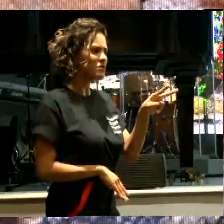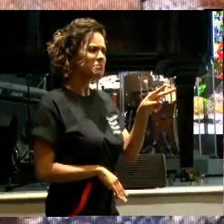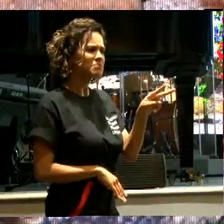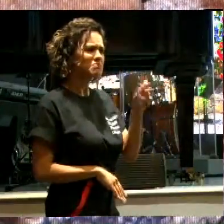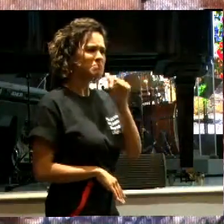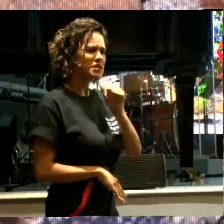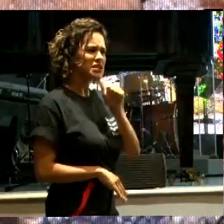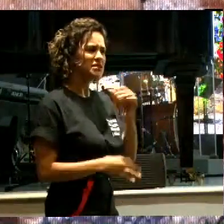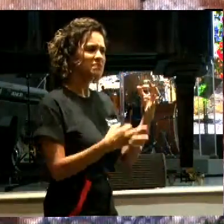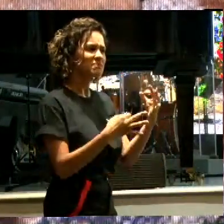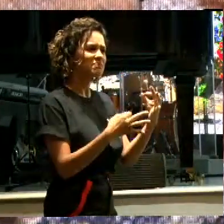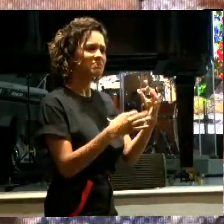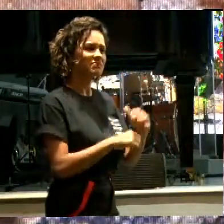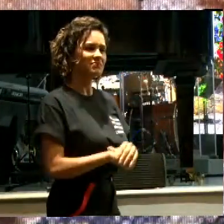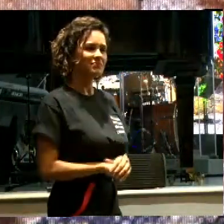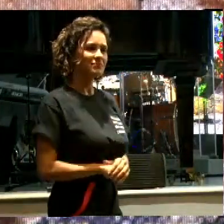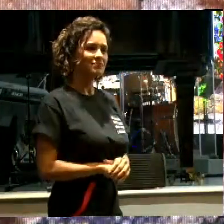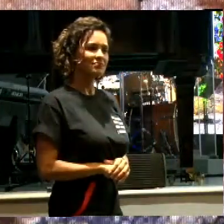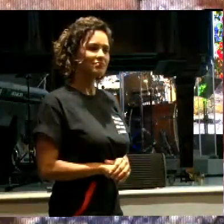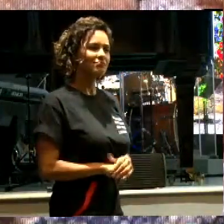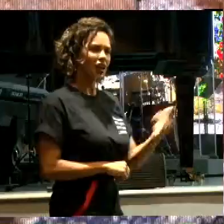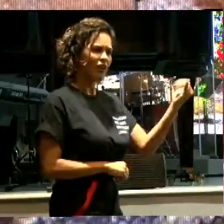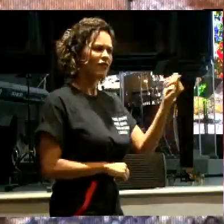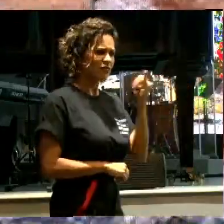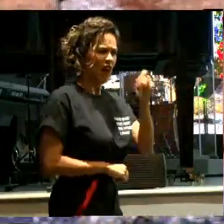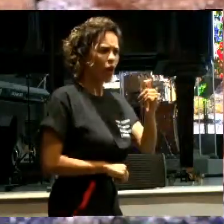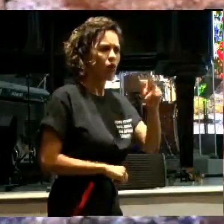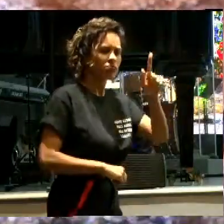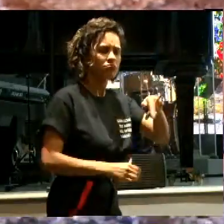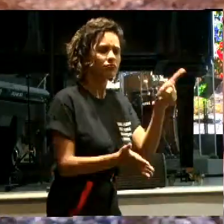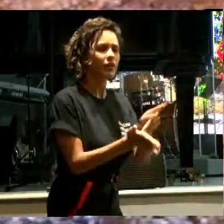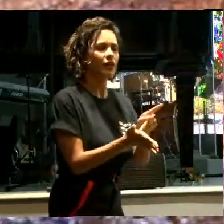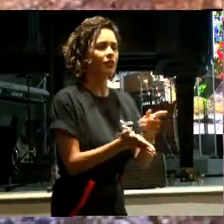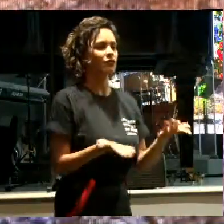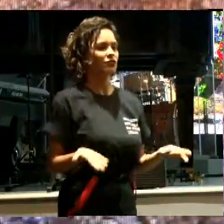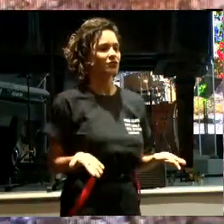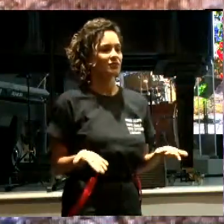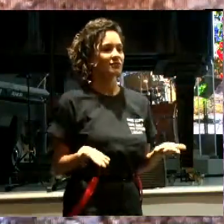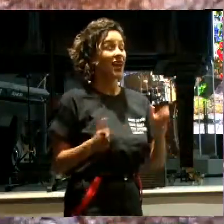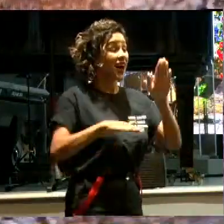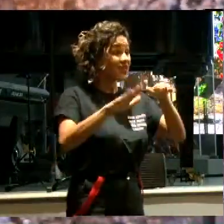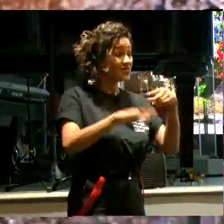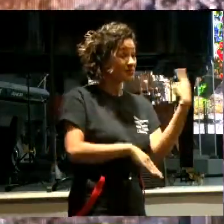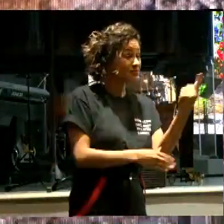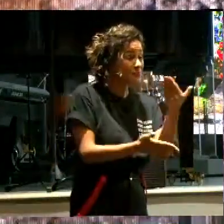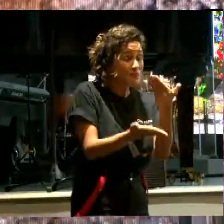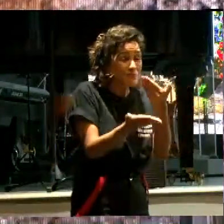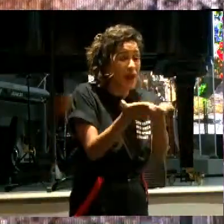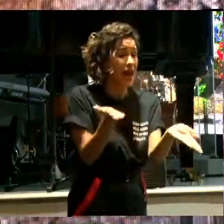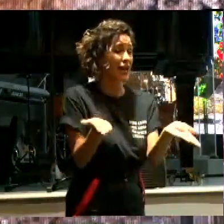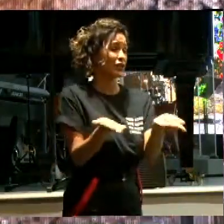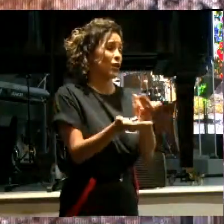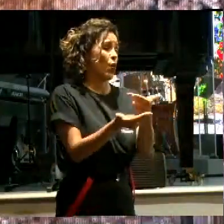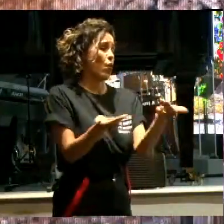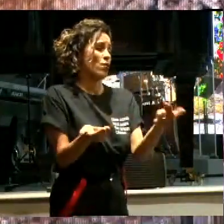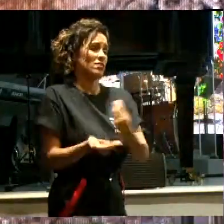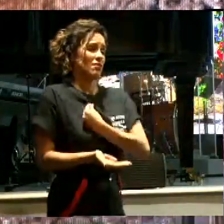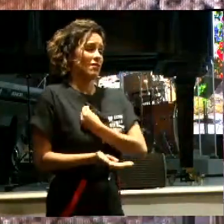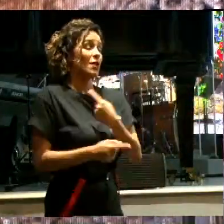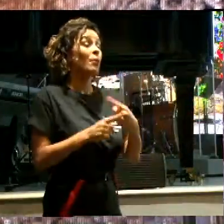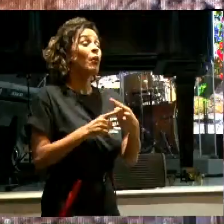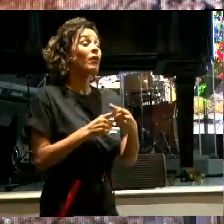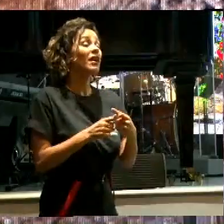para adorar. Sabe, muitas das vezes a gente perde porque a gente deixa que as amarguras da nossa